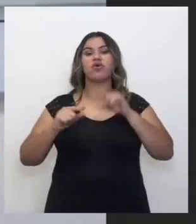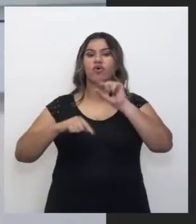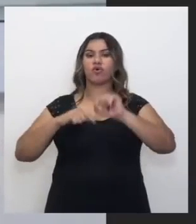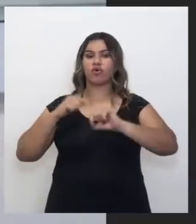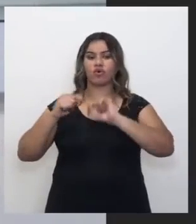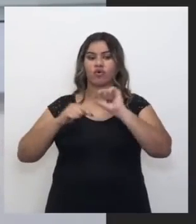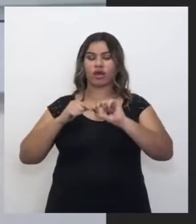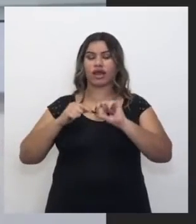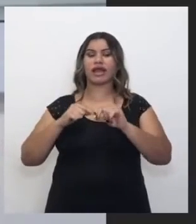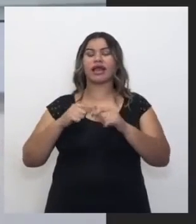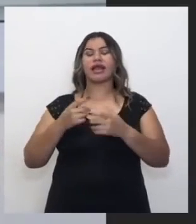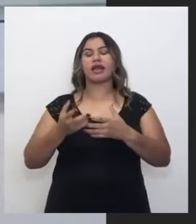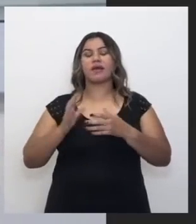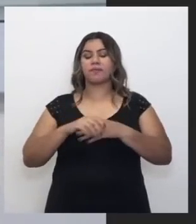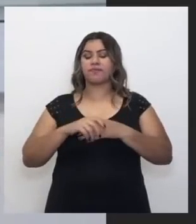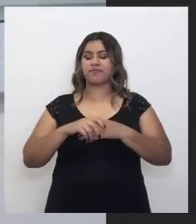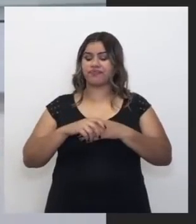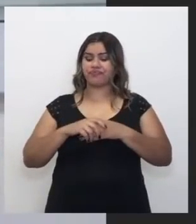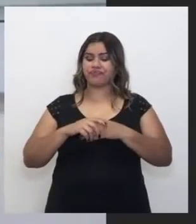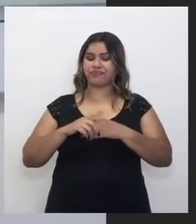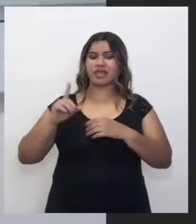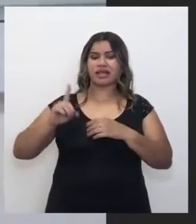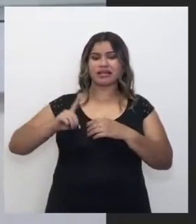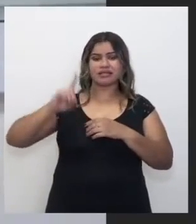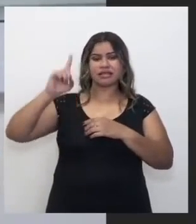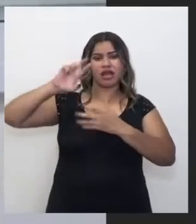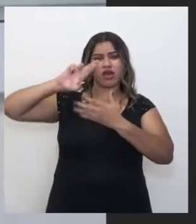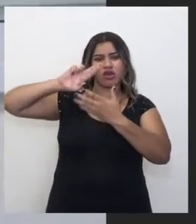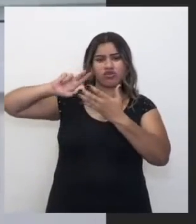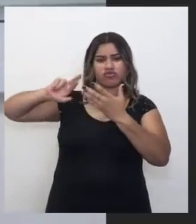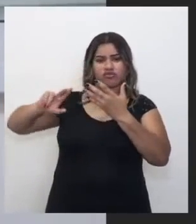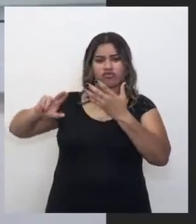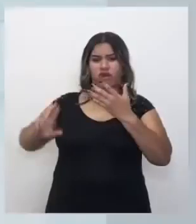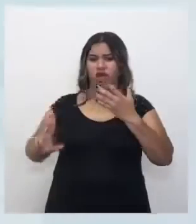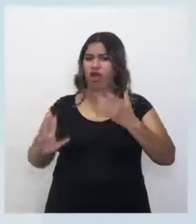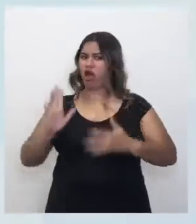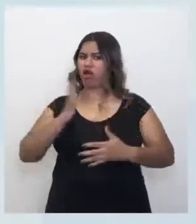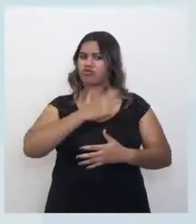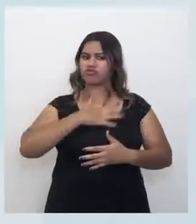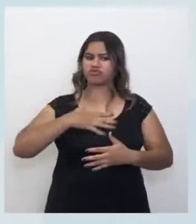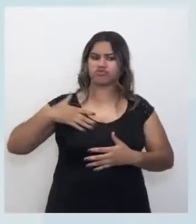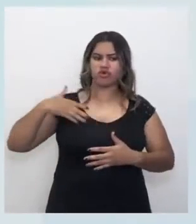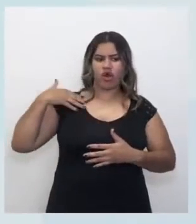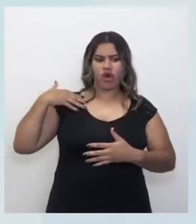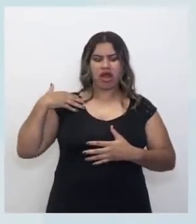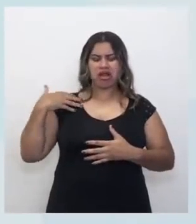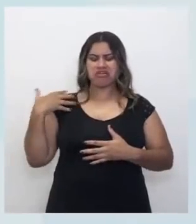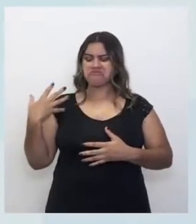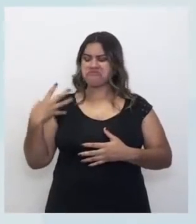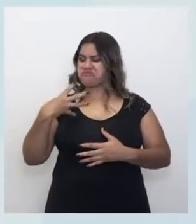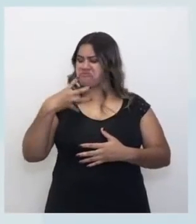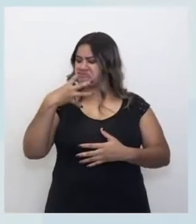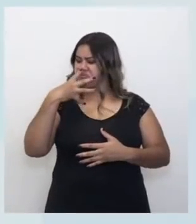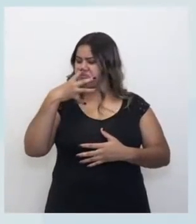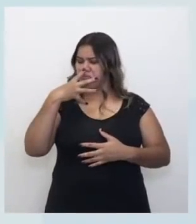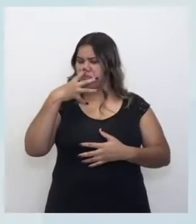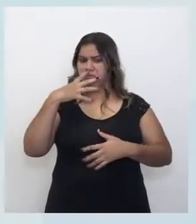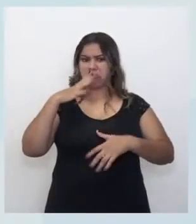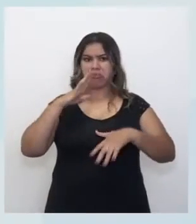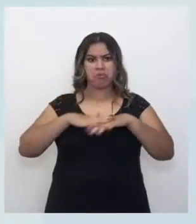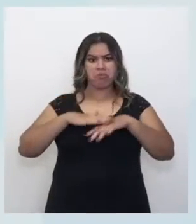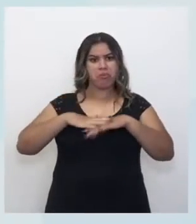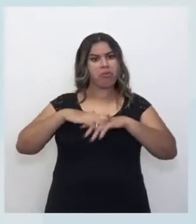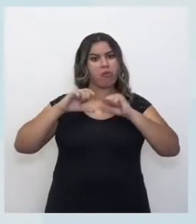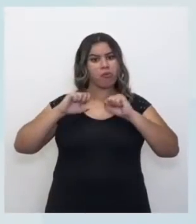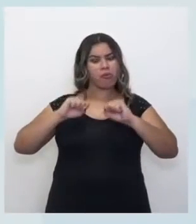dizia assim: pelos deuses, Sócrates, causa-me grande admiração o que tudo isso possa ser, e só